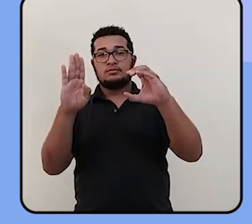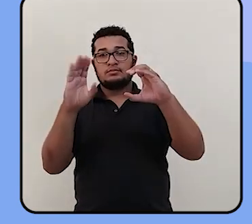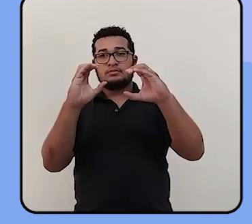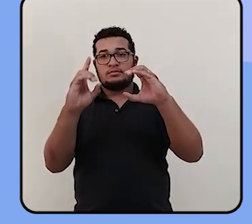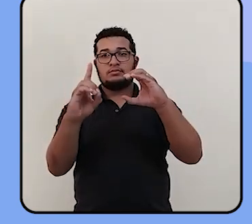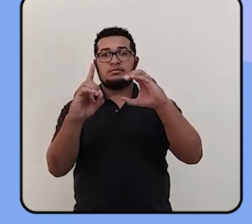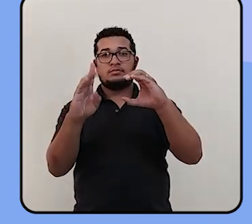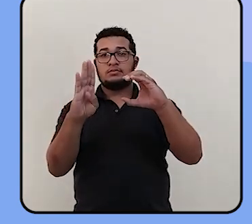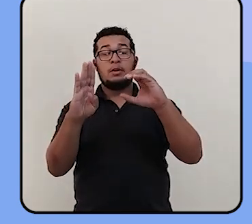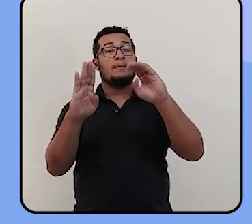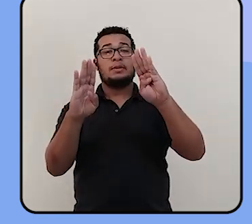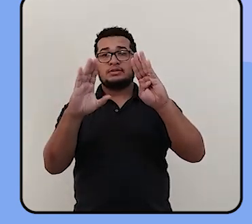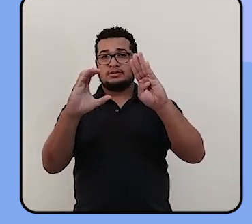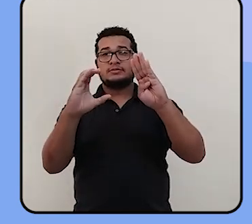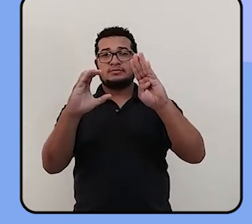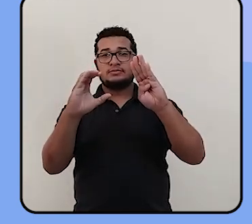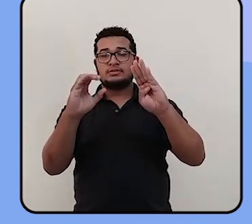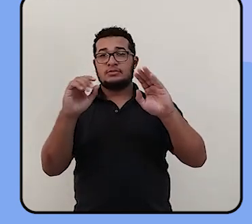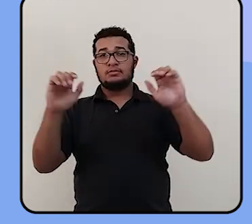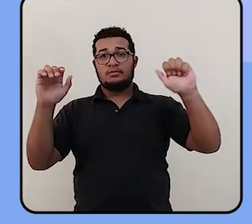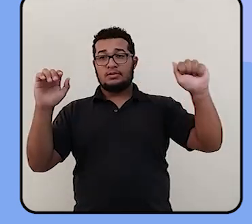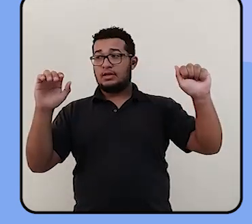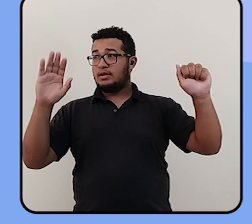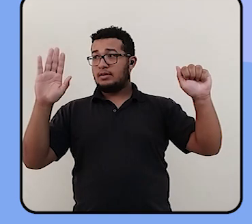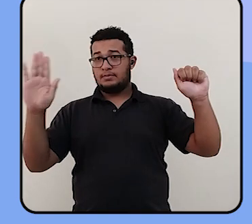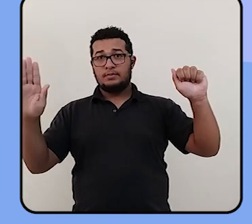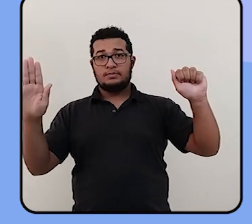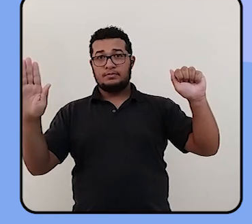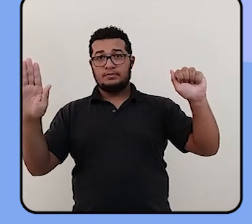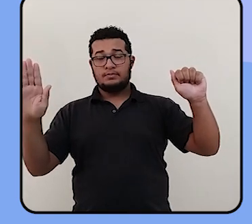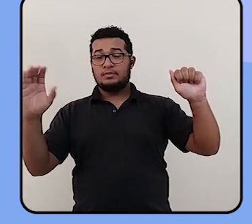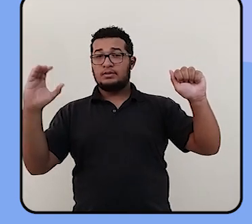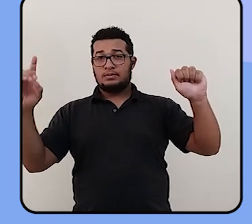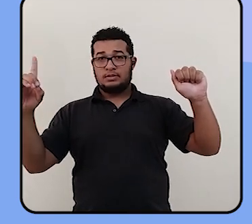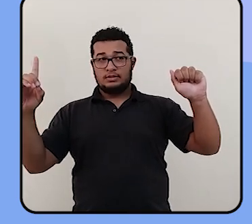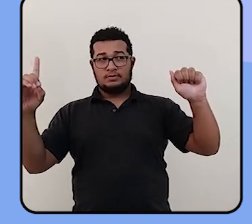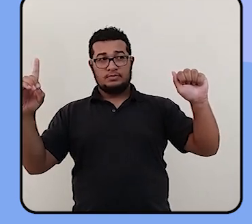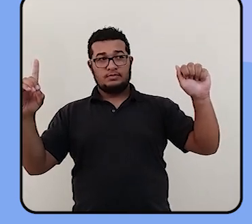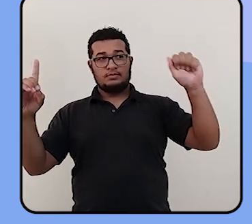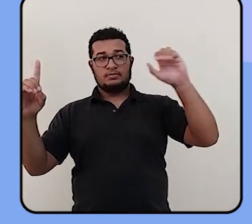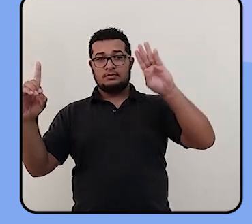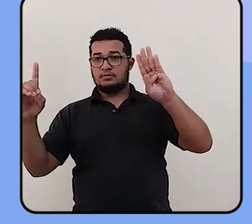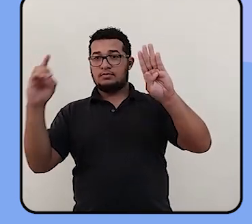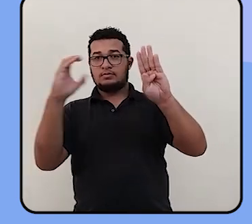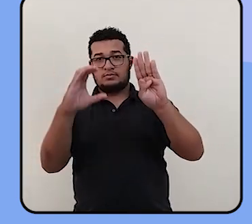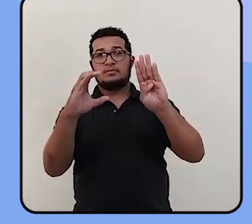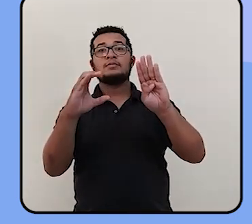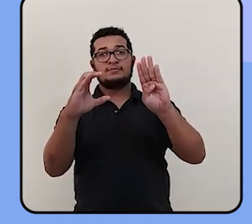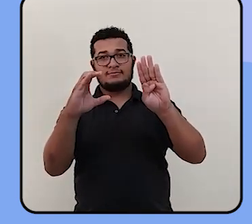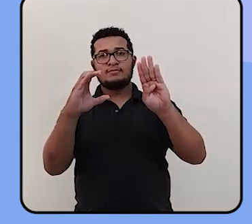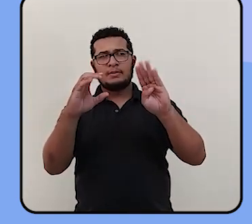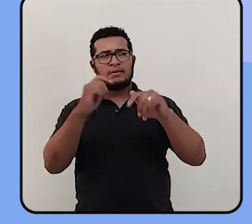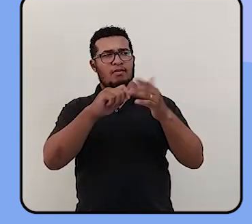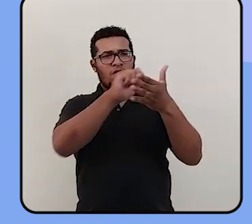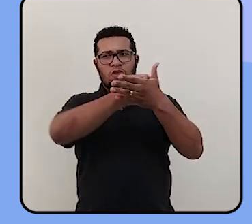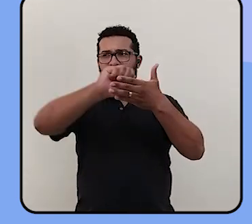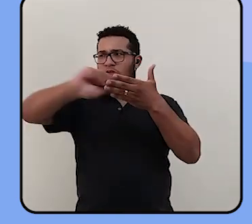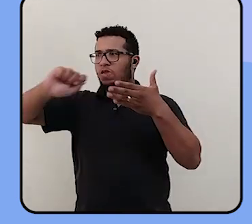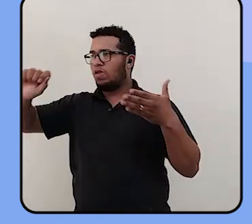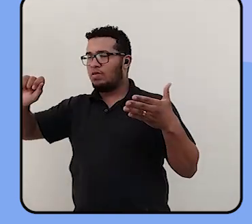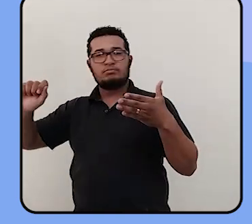extremos. B e C são os meios. Mas você não vai ficar escrevendo aí um do lado do outro, né?